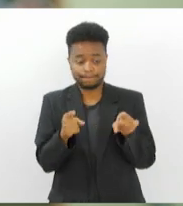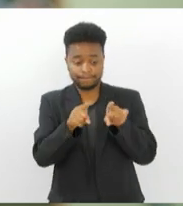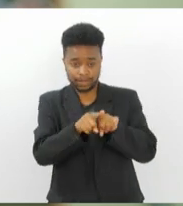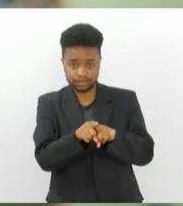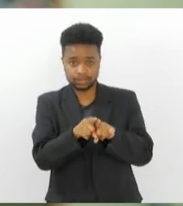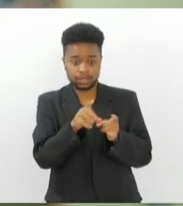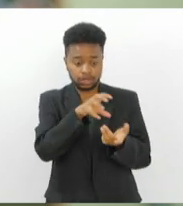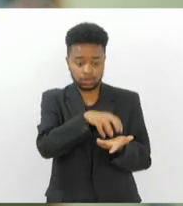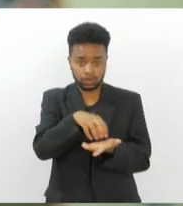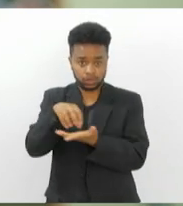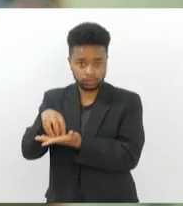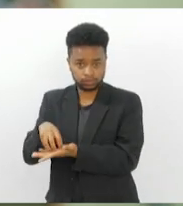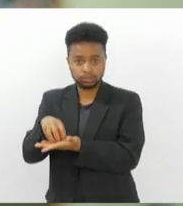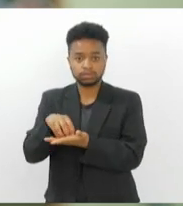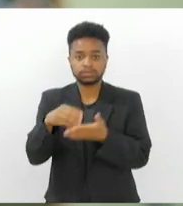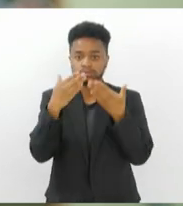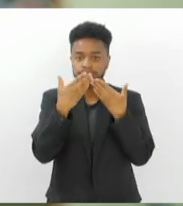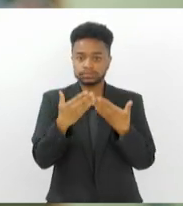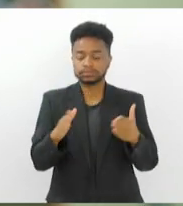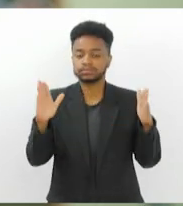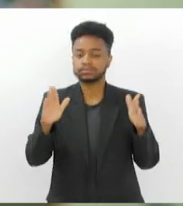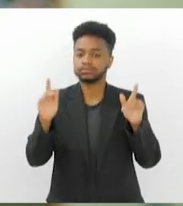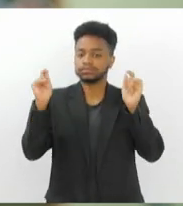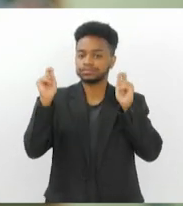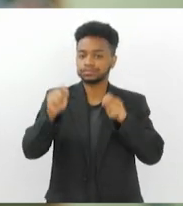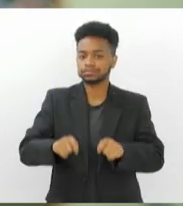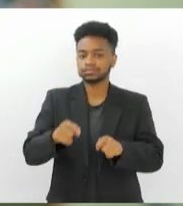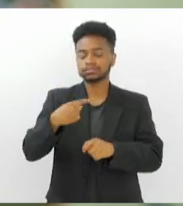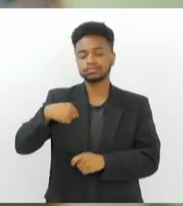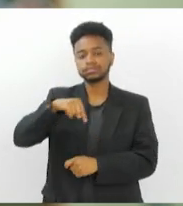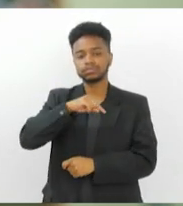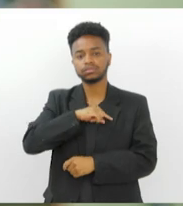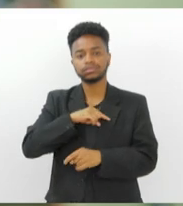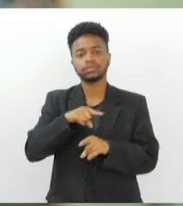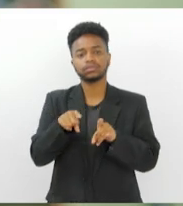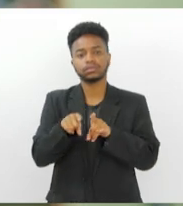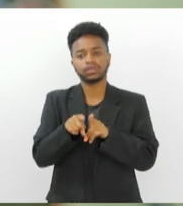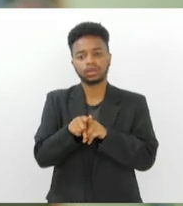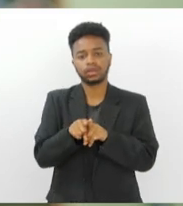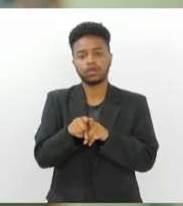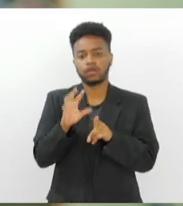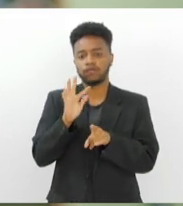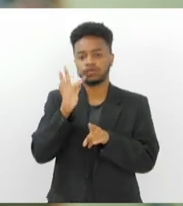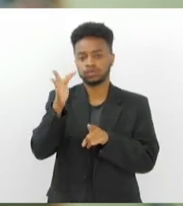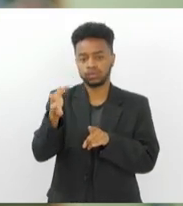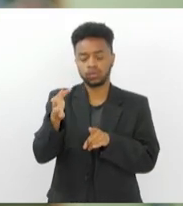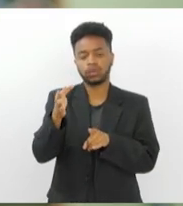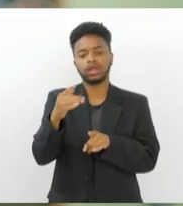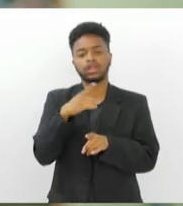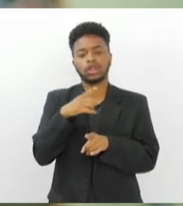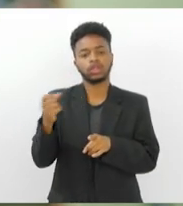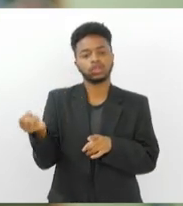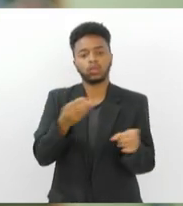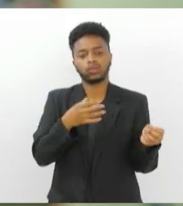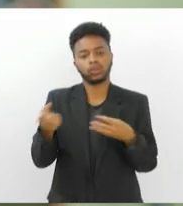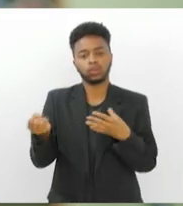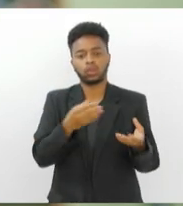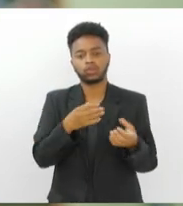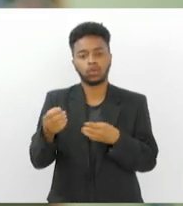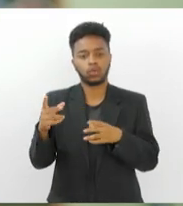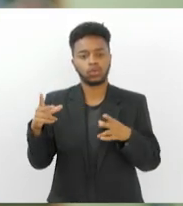ela abre um leque para nós estarmos também mandando futuros pilotos e informação Nossa para outros